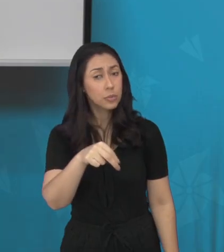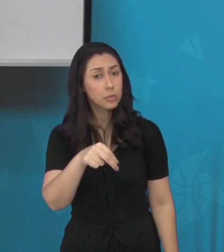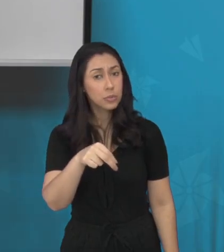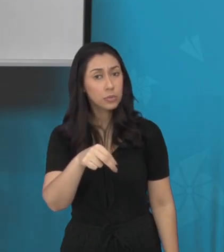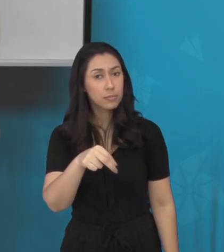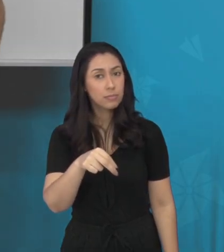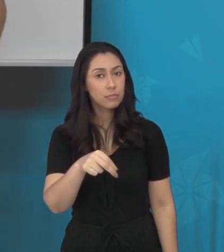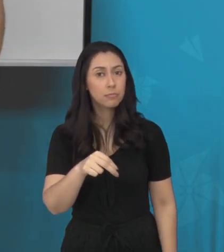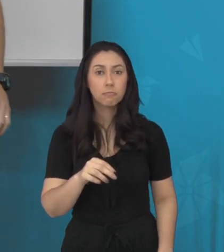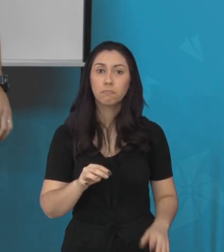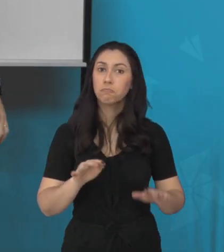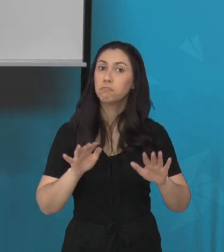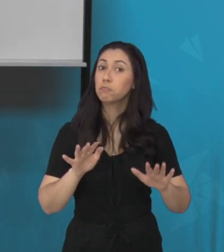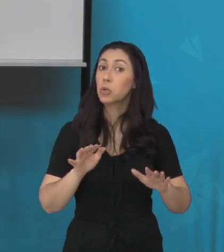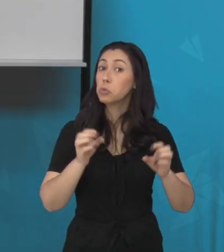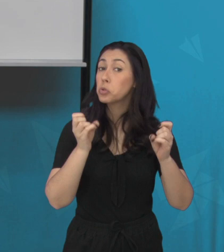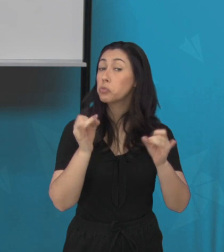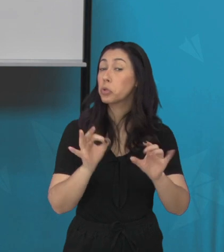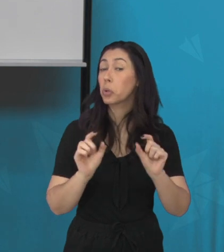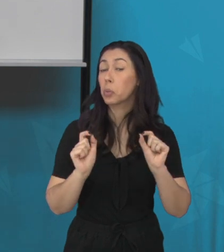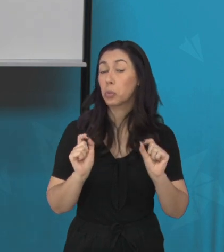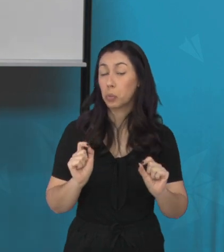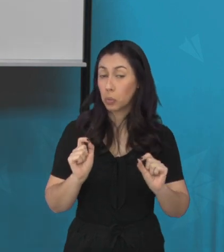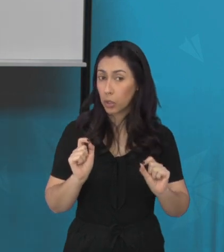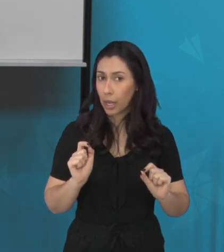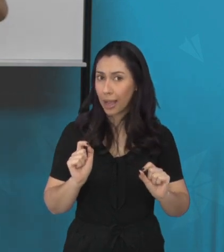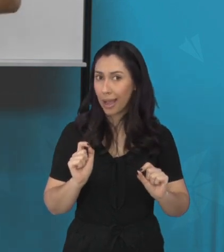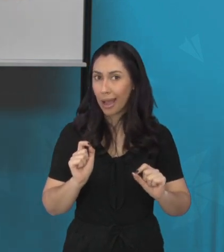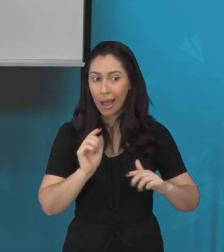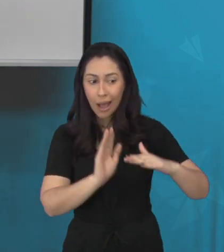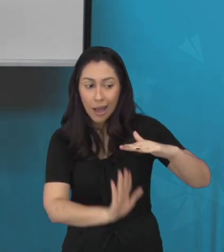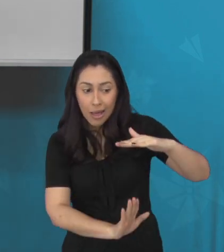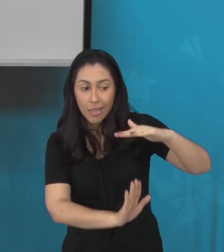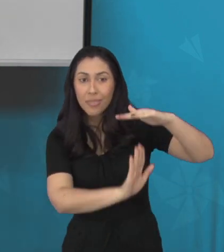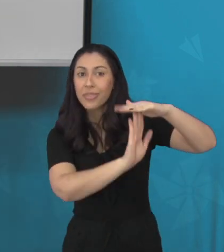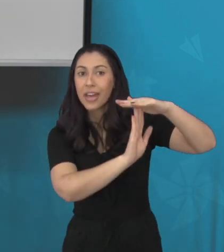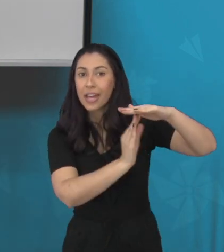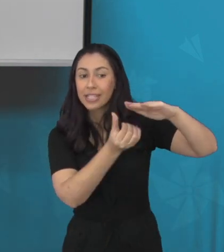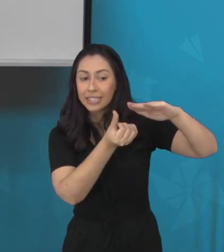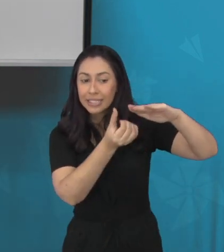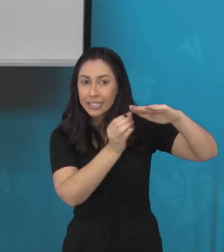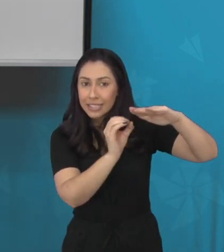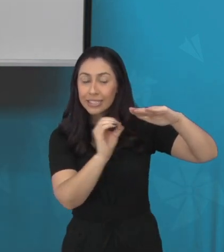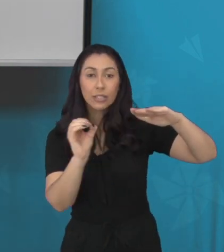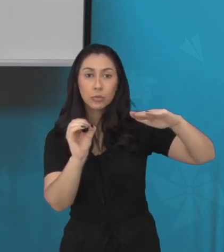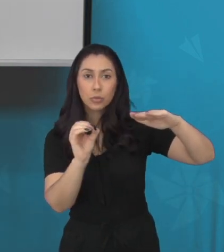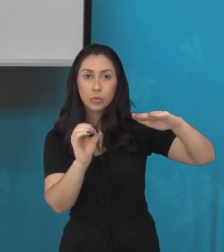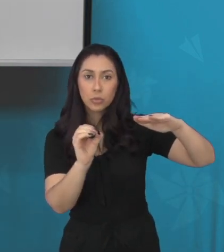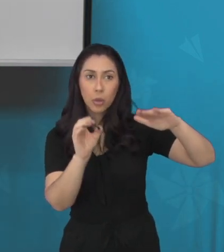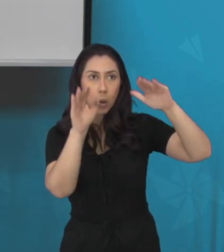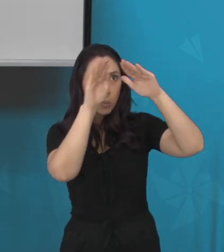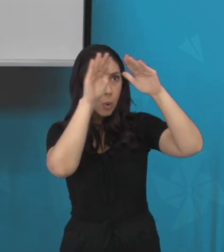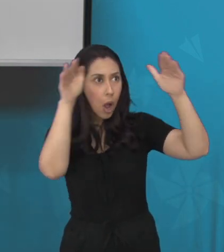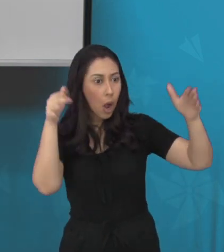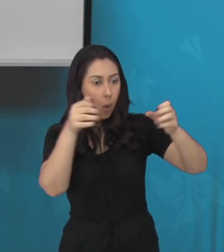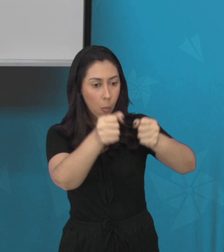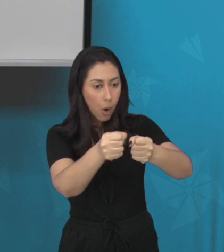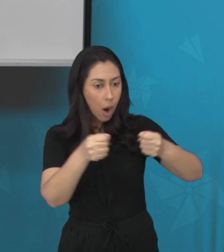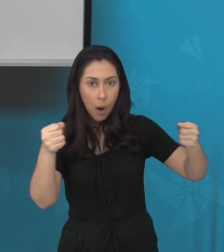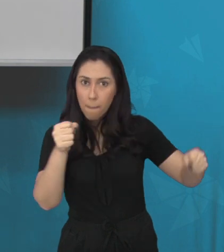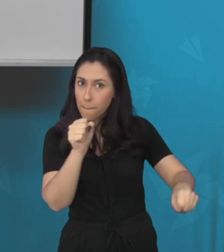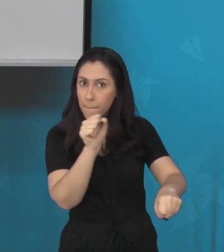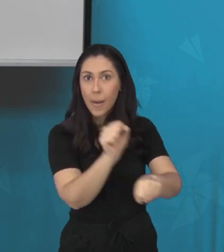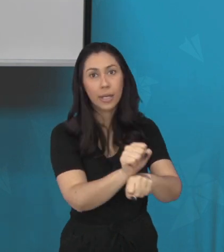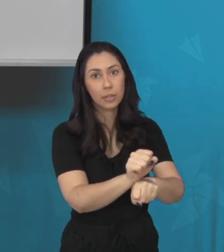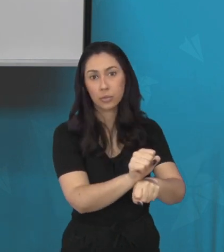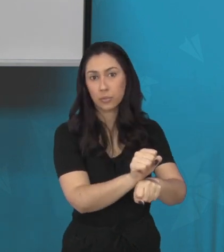Esses 600 quer me dizer o seguinte: até 600 newtons esse guarda-roupa não se move. Ele só